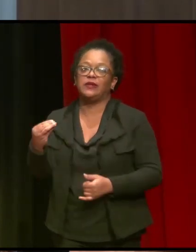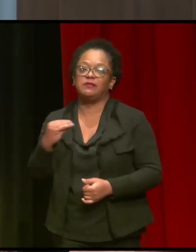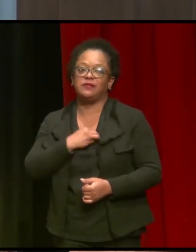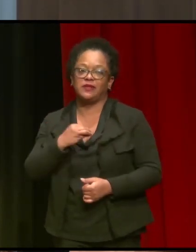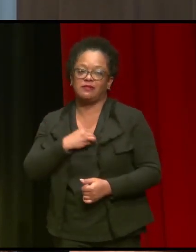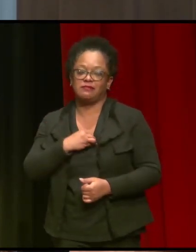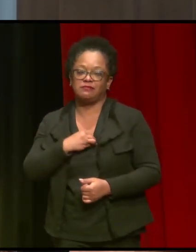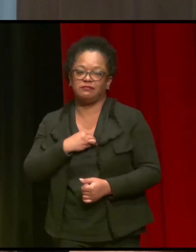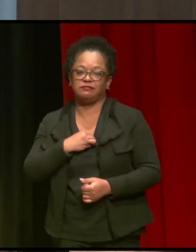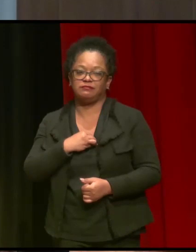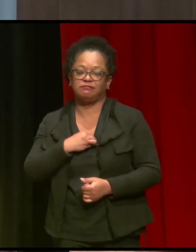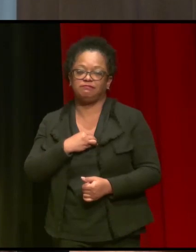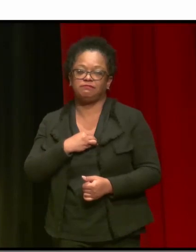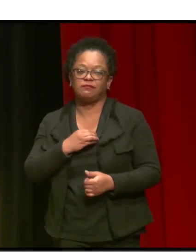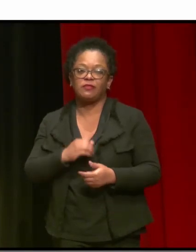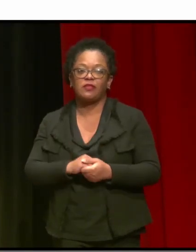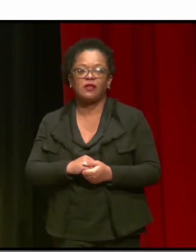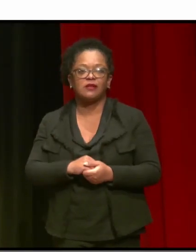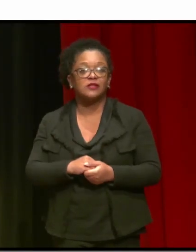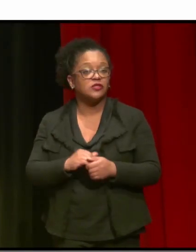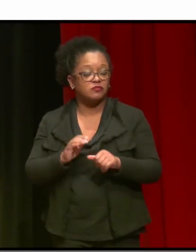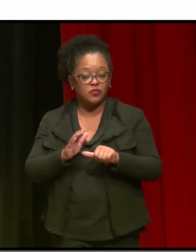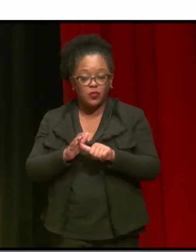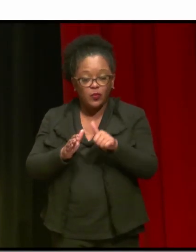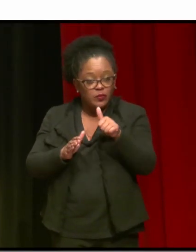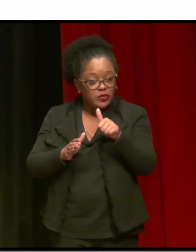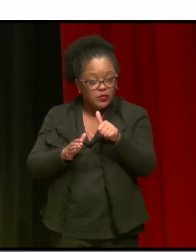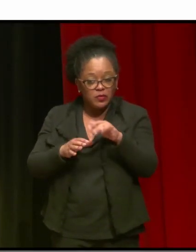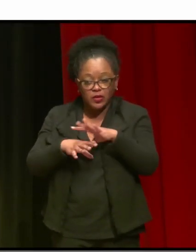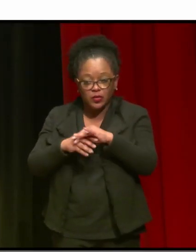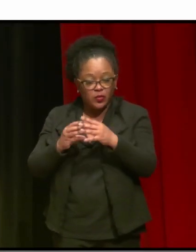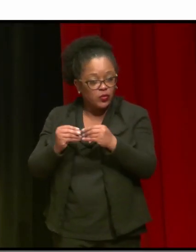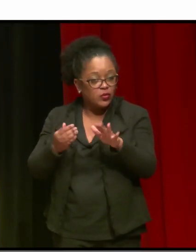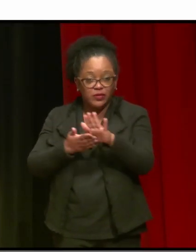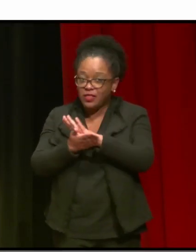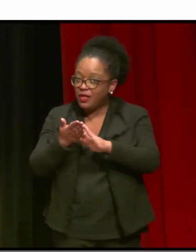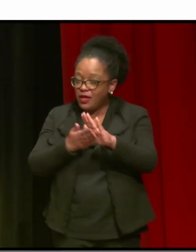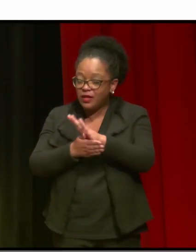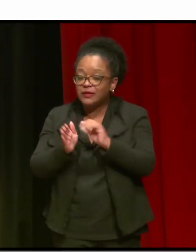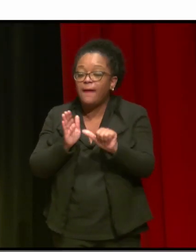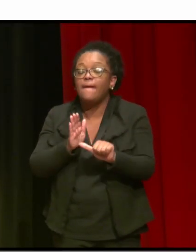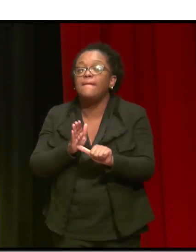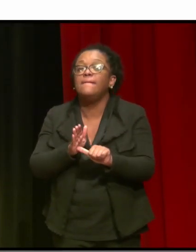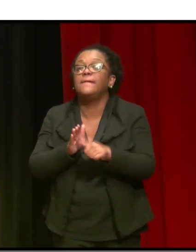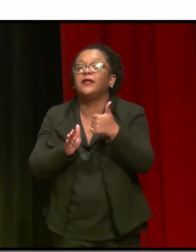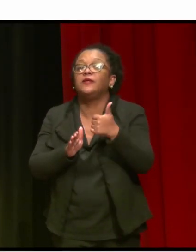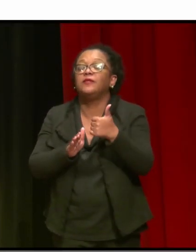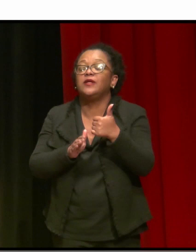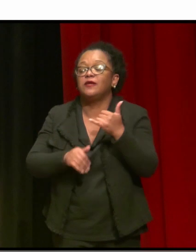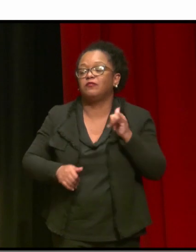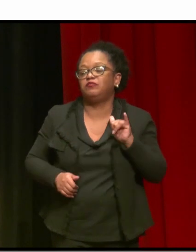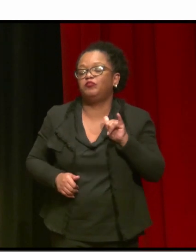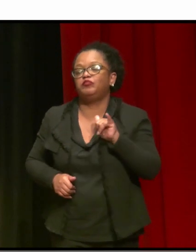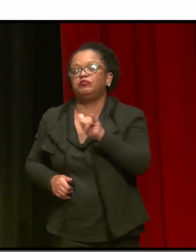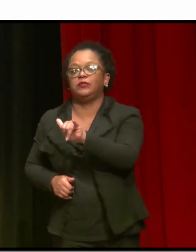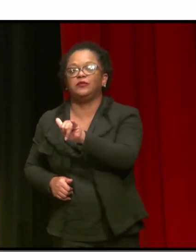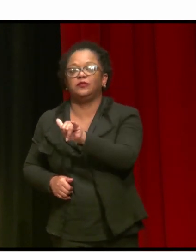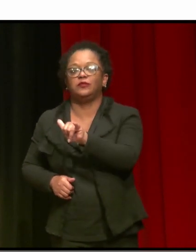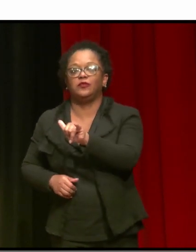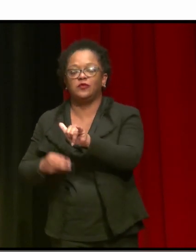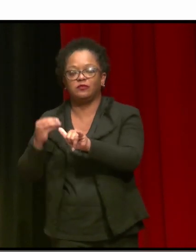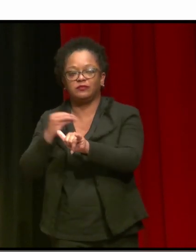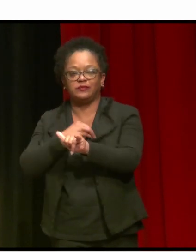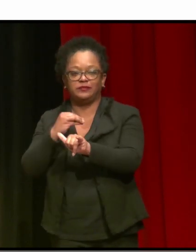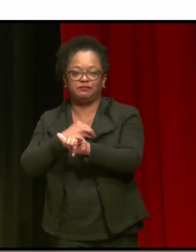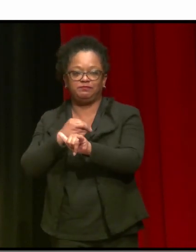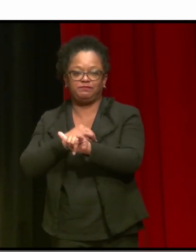perdoados. Em vez de Jesus curar ele primeiro. Por que vocês acham que Jesus perdoou os pecados dele primeiro?